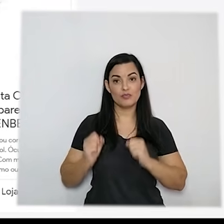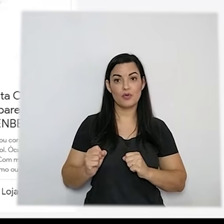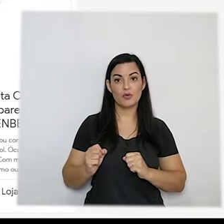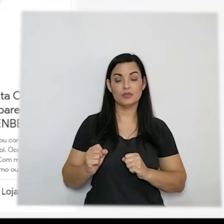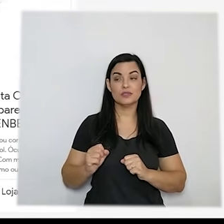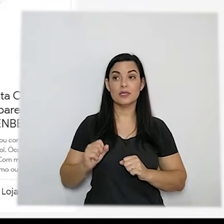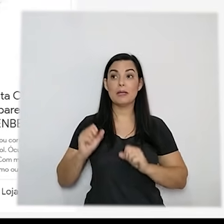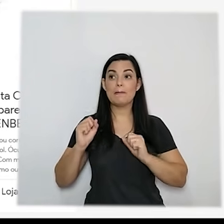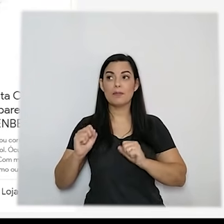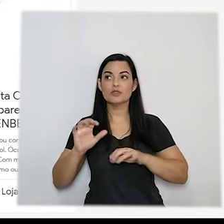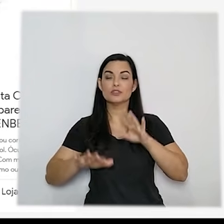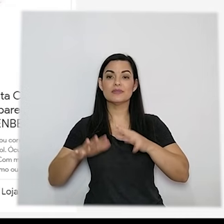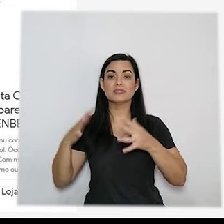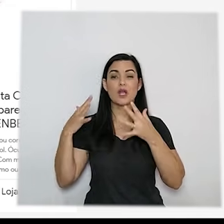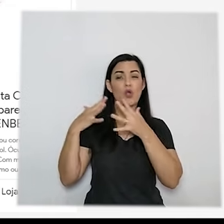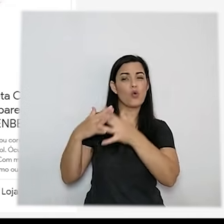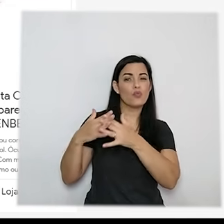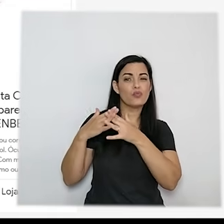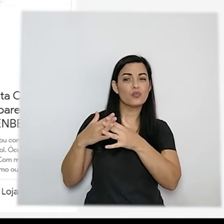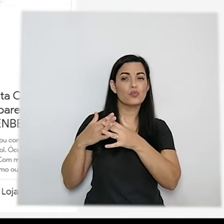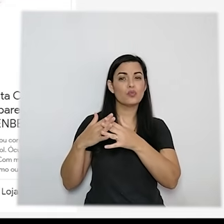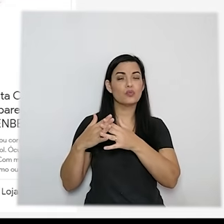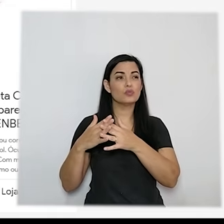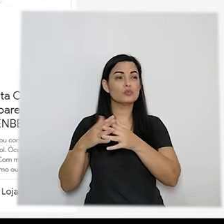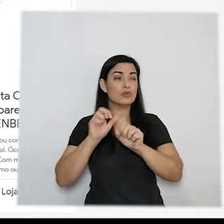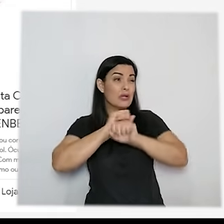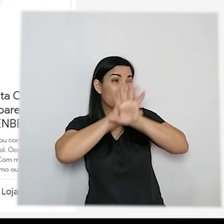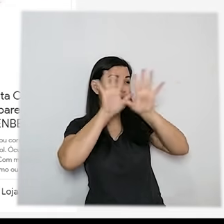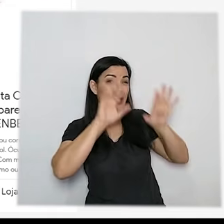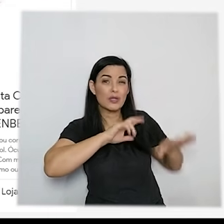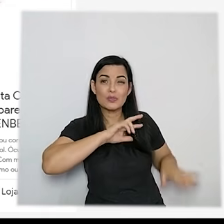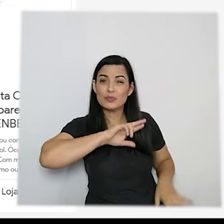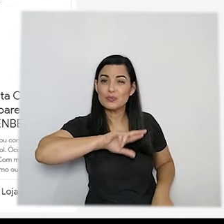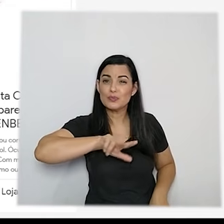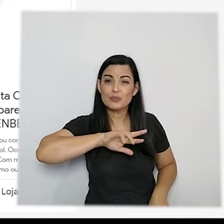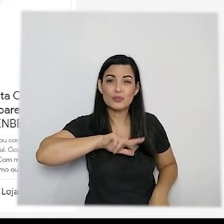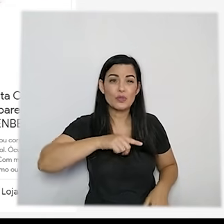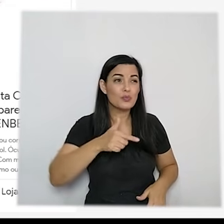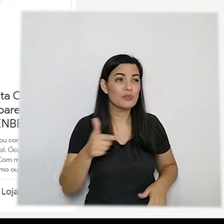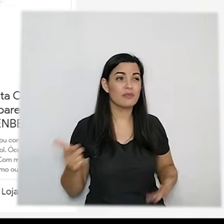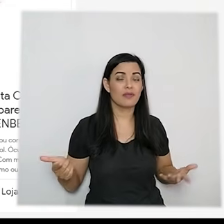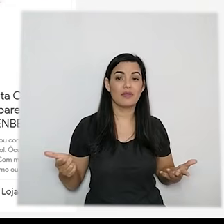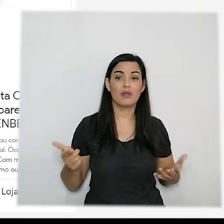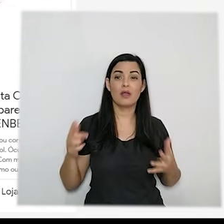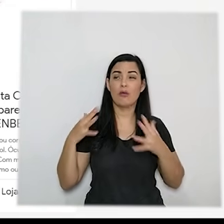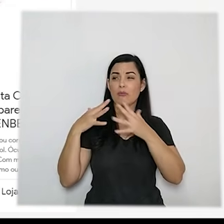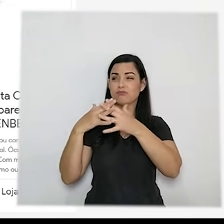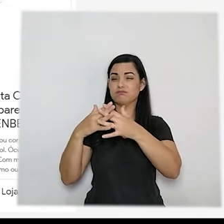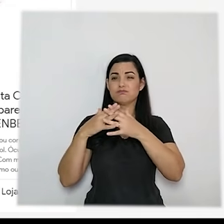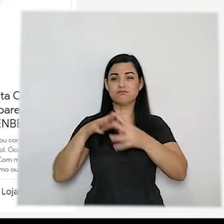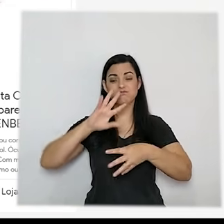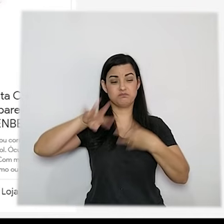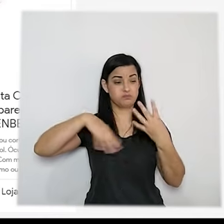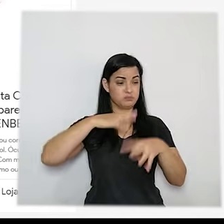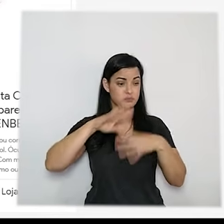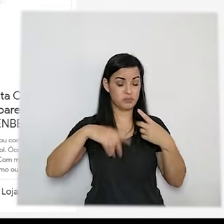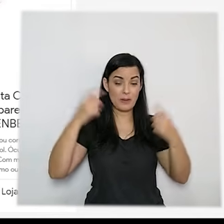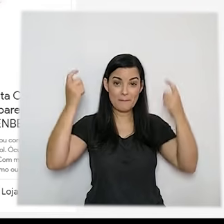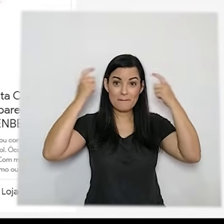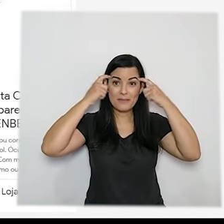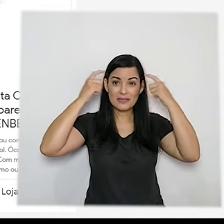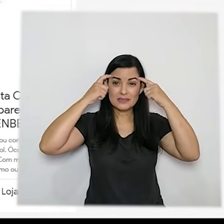Confuso, sem ordem, clareza, em que há complicação, confusão,